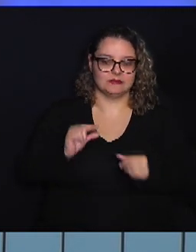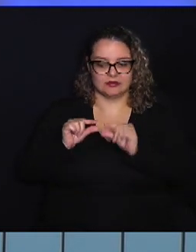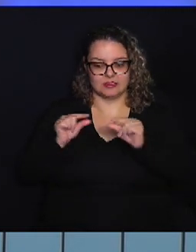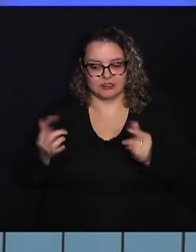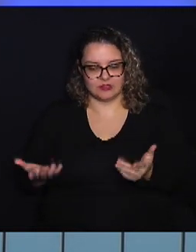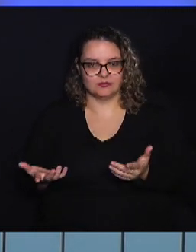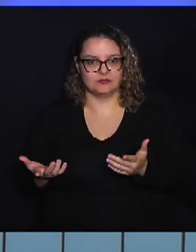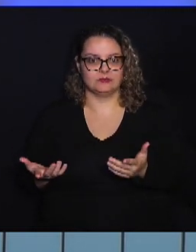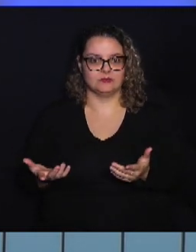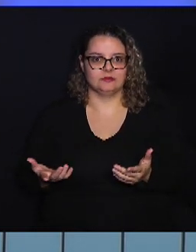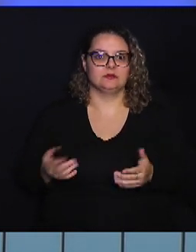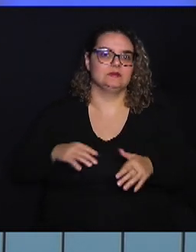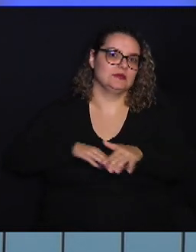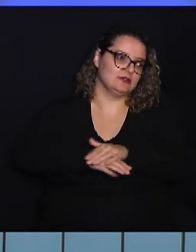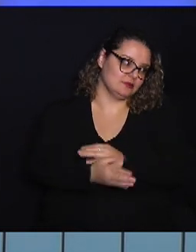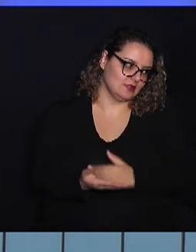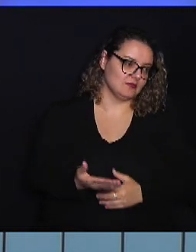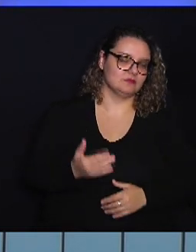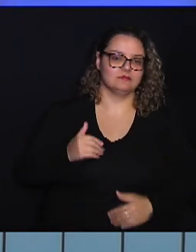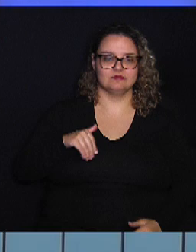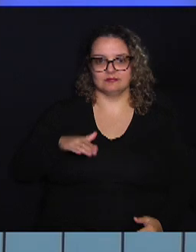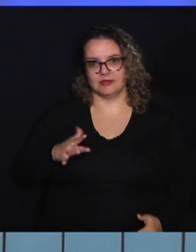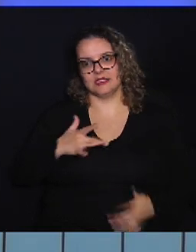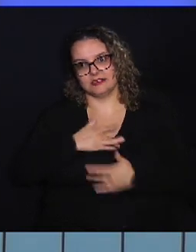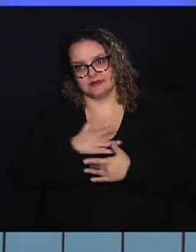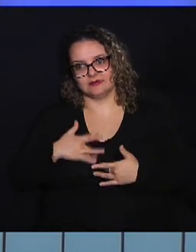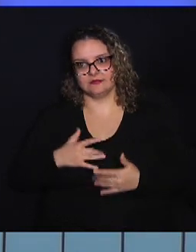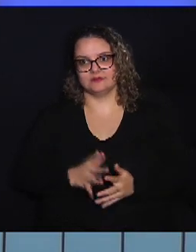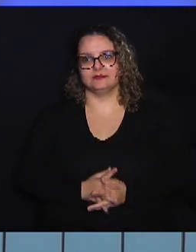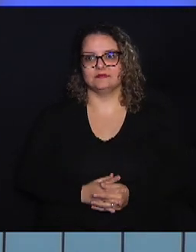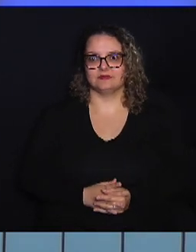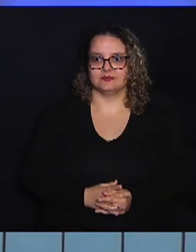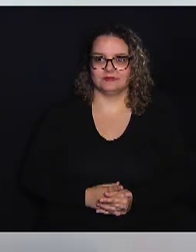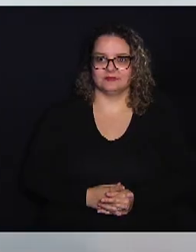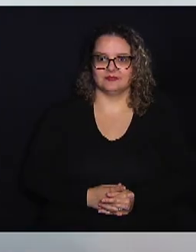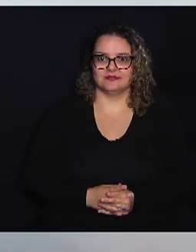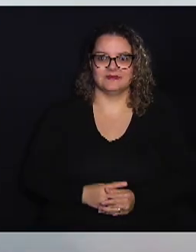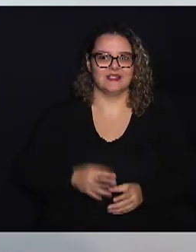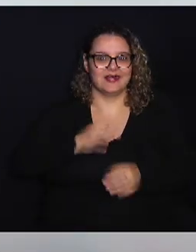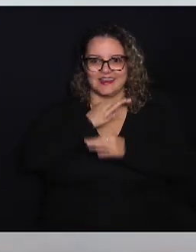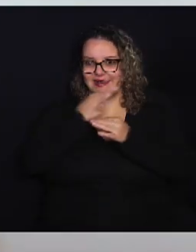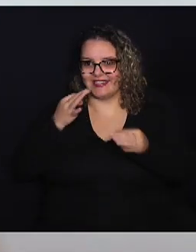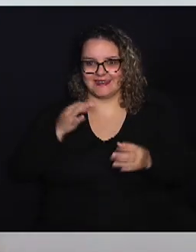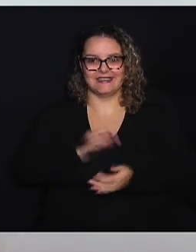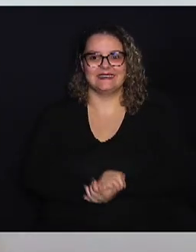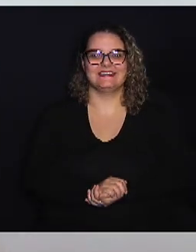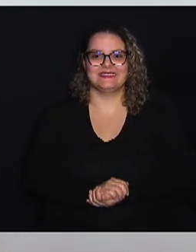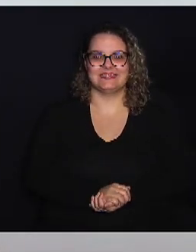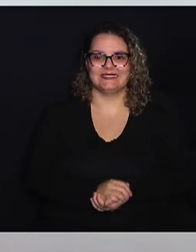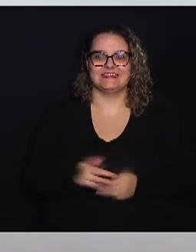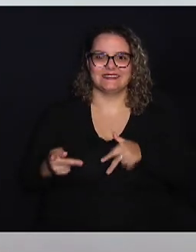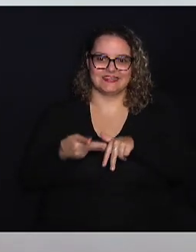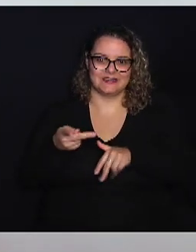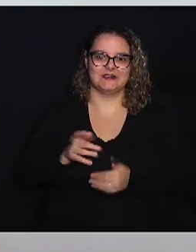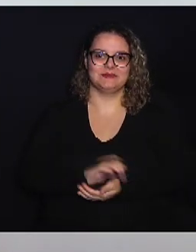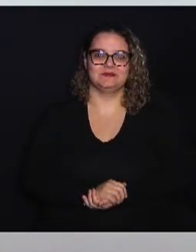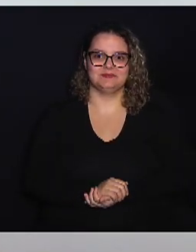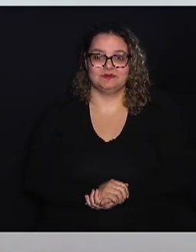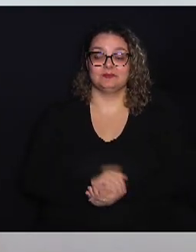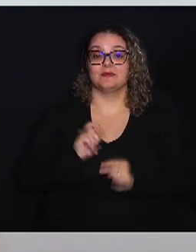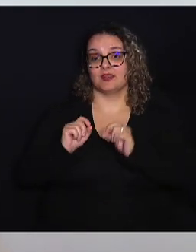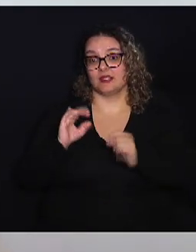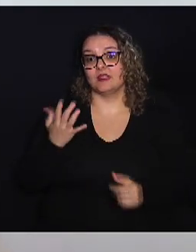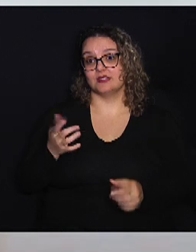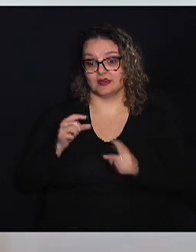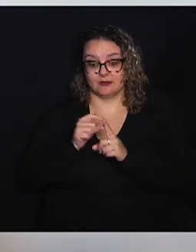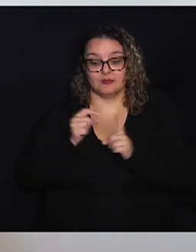pouquinhos tendo hábitos cada vez mais saudáveis. Ótimo, excelente a sua colocação, Ana. O que acontece? Tem uma